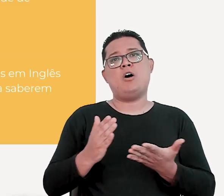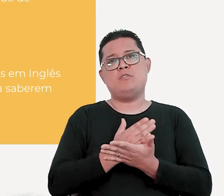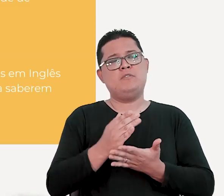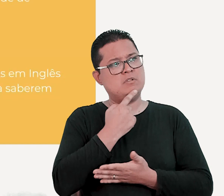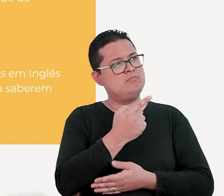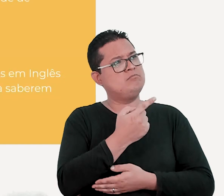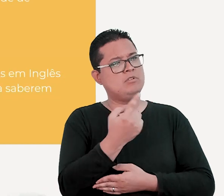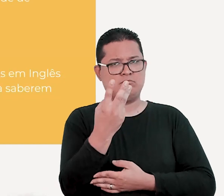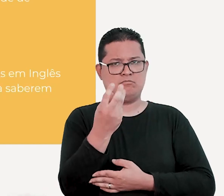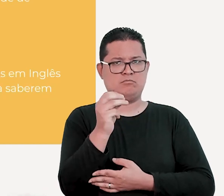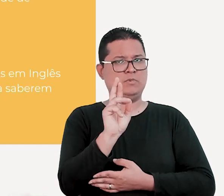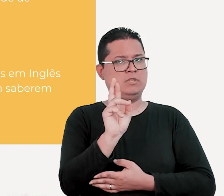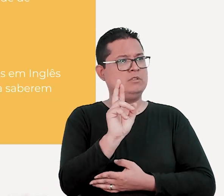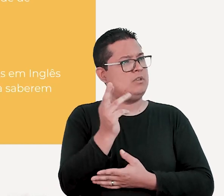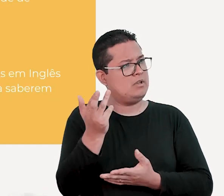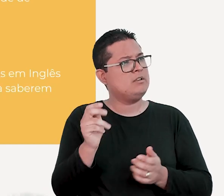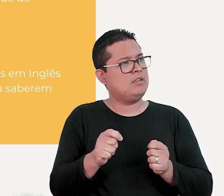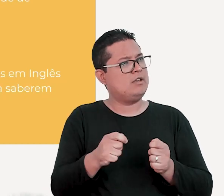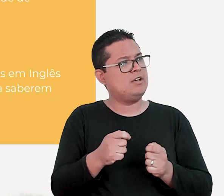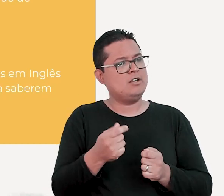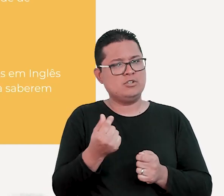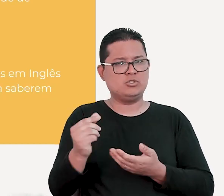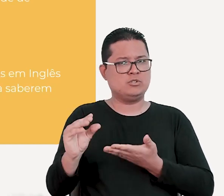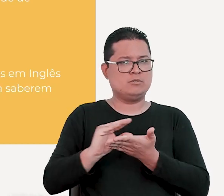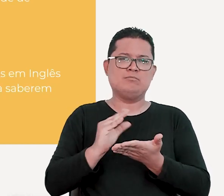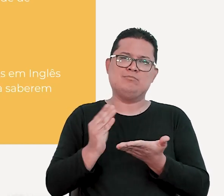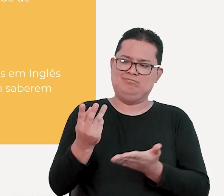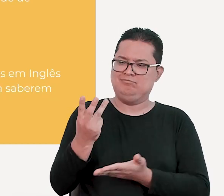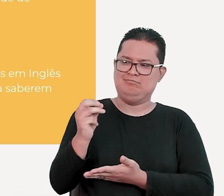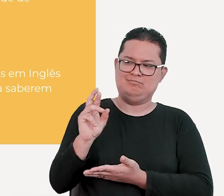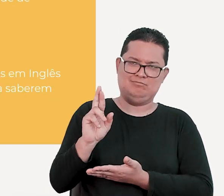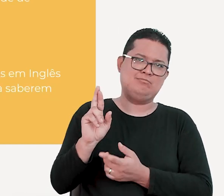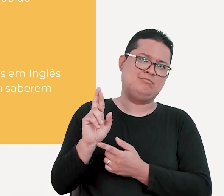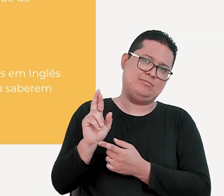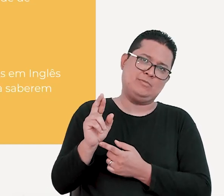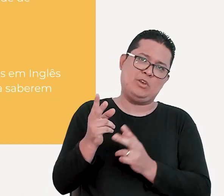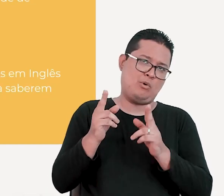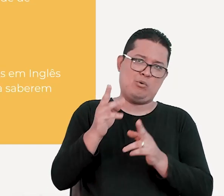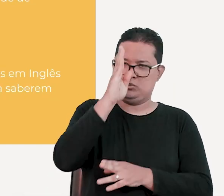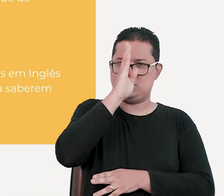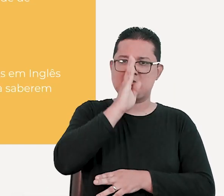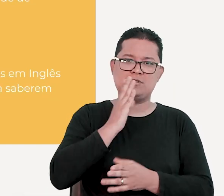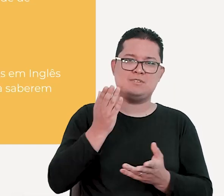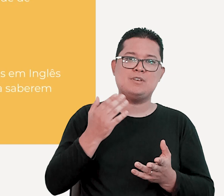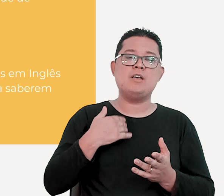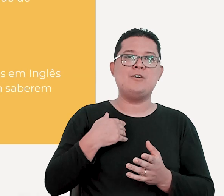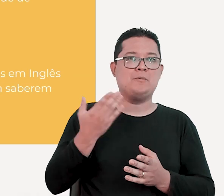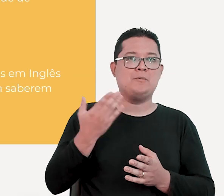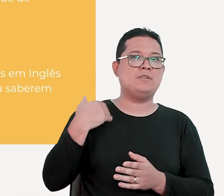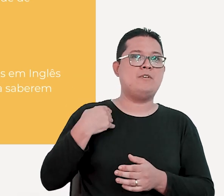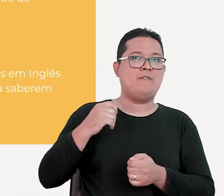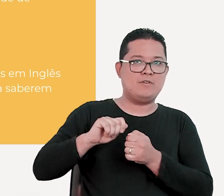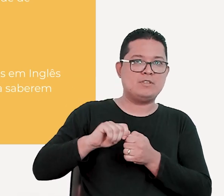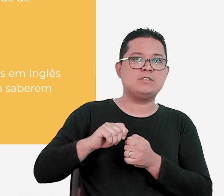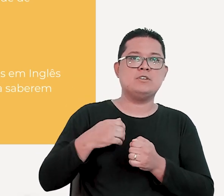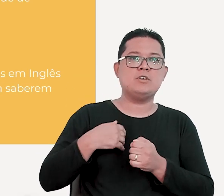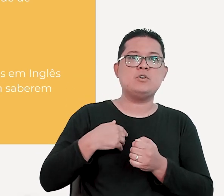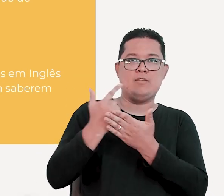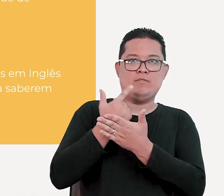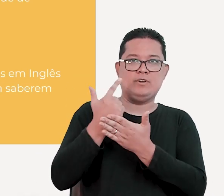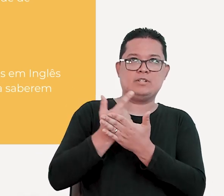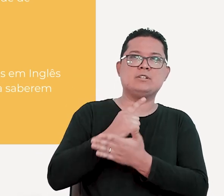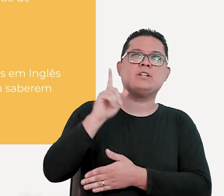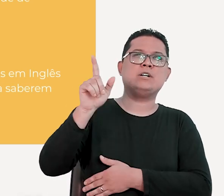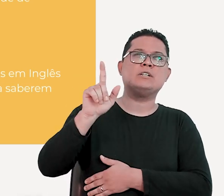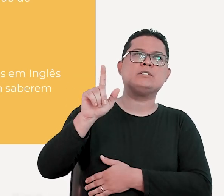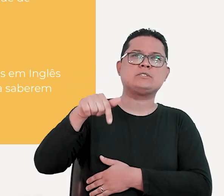trabalhar uma semana é de graça, não paga nem minha conta de luz. E aí, eu fiz para uma livraria no Quênia, fiz para uma